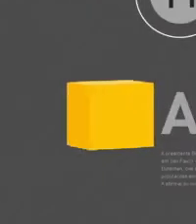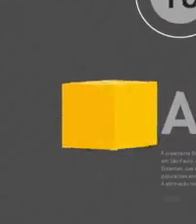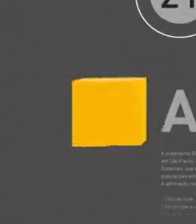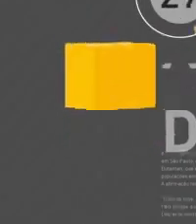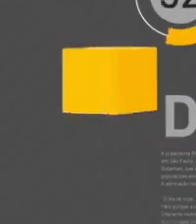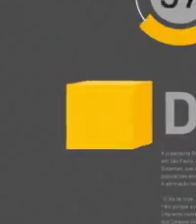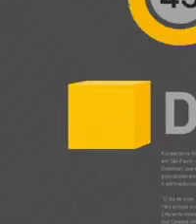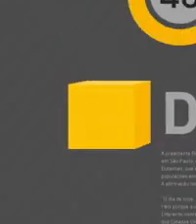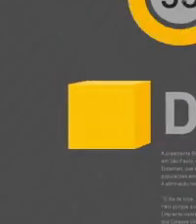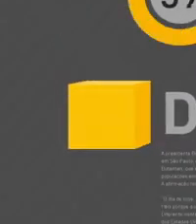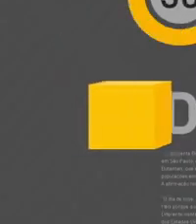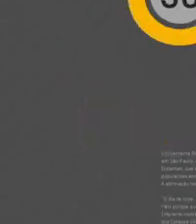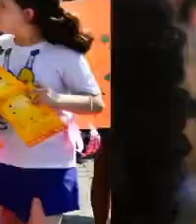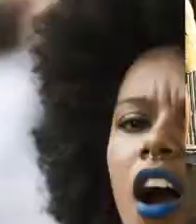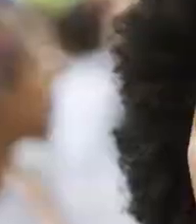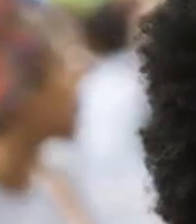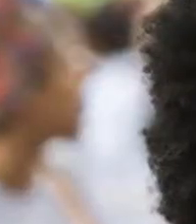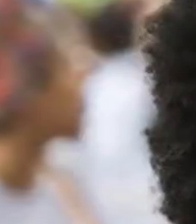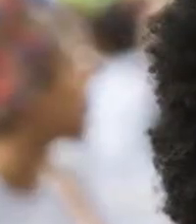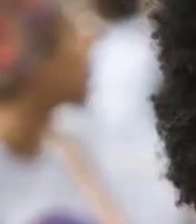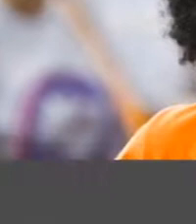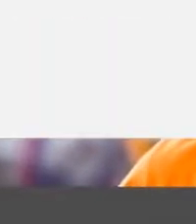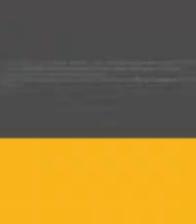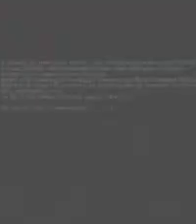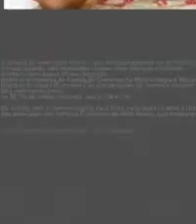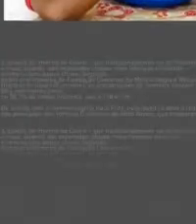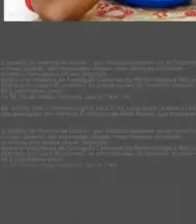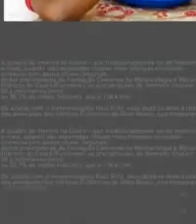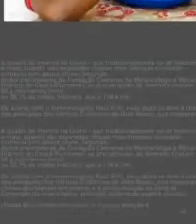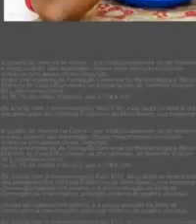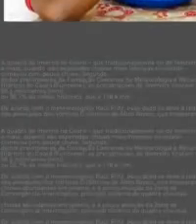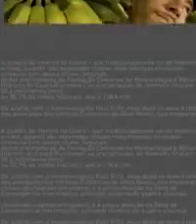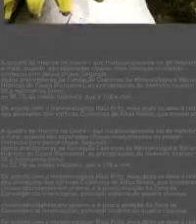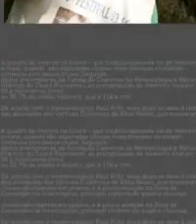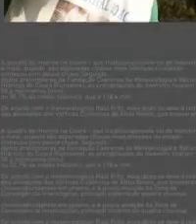foi meu cerca de 50